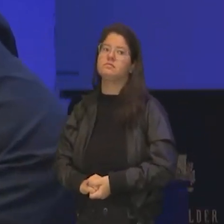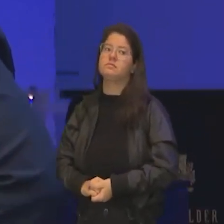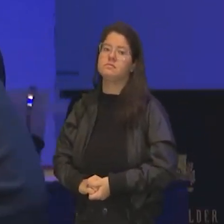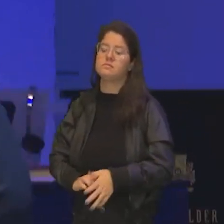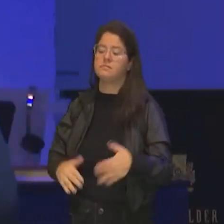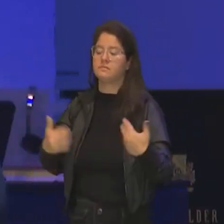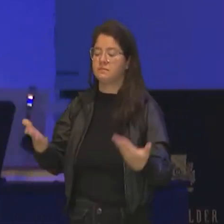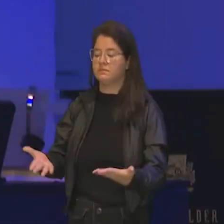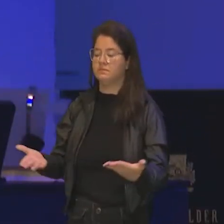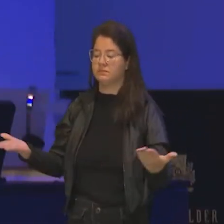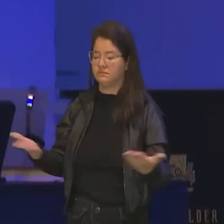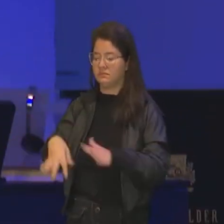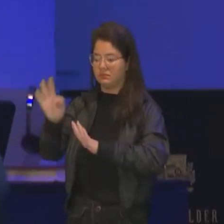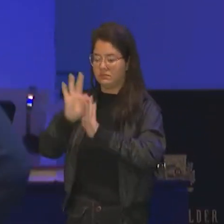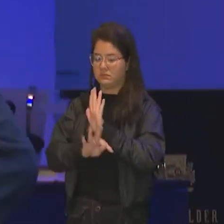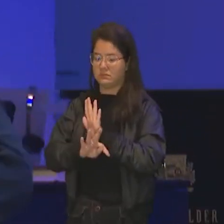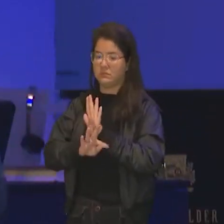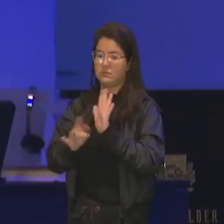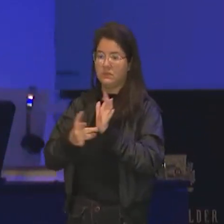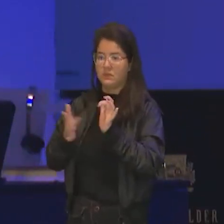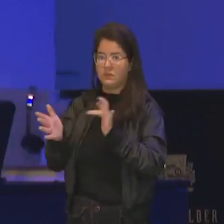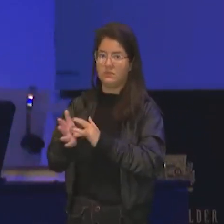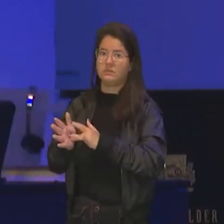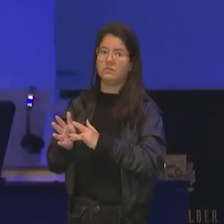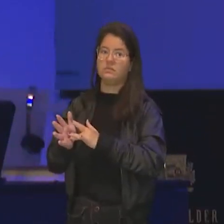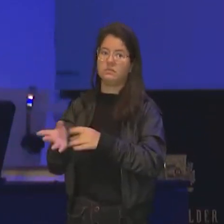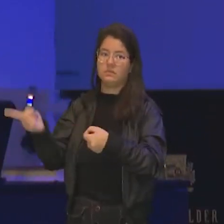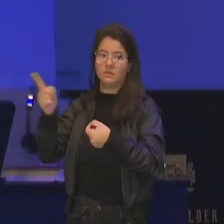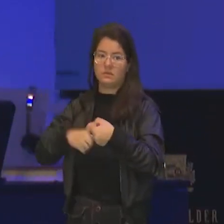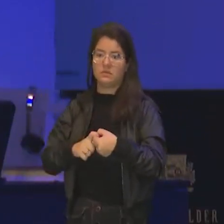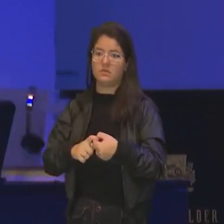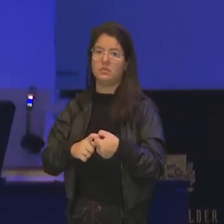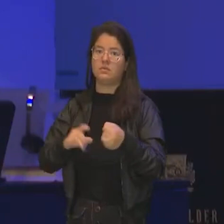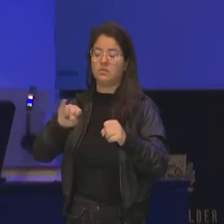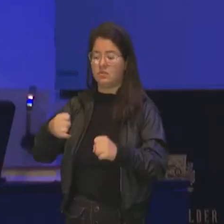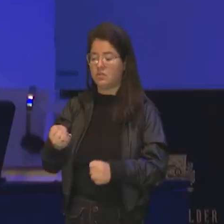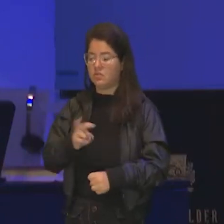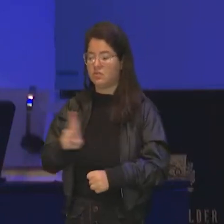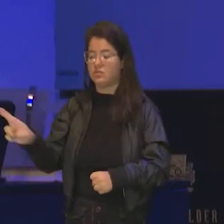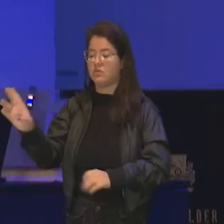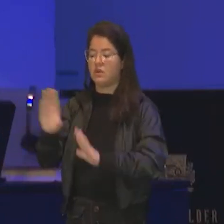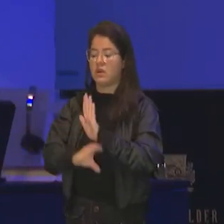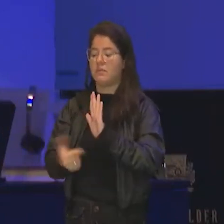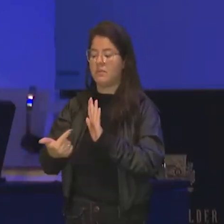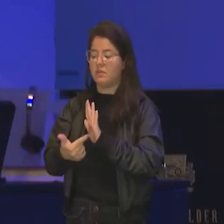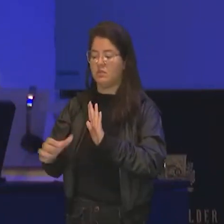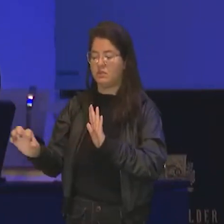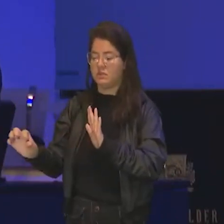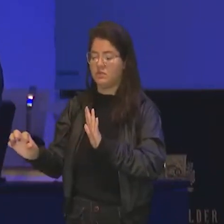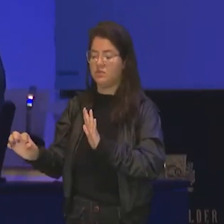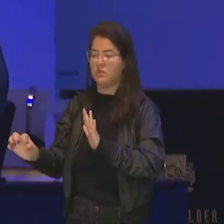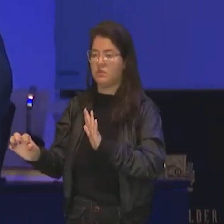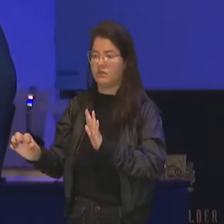Aqui nós encontramos o Senhor comunicando, volte lá para Jeremias no capítulo 29.